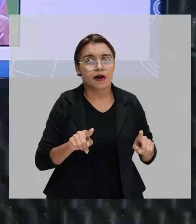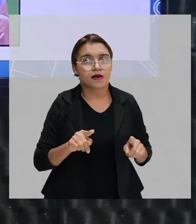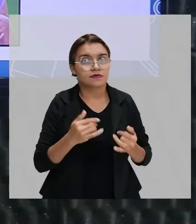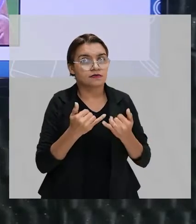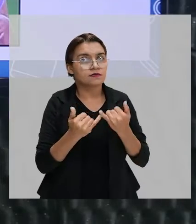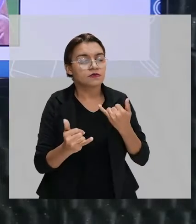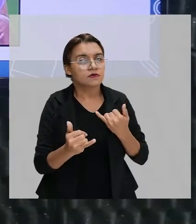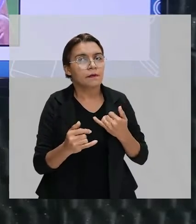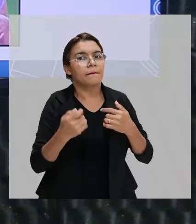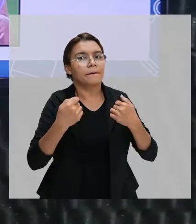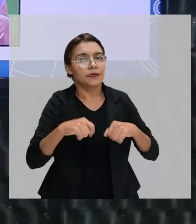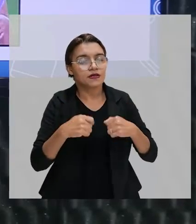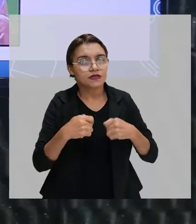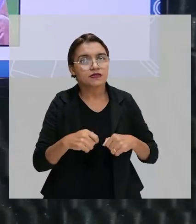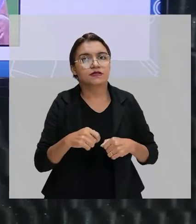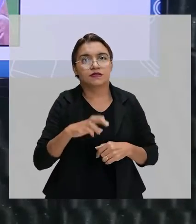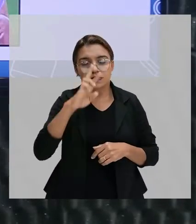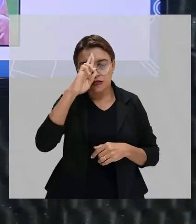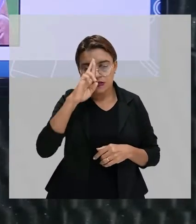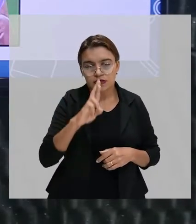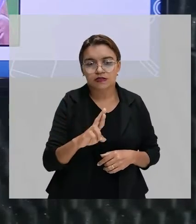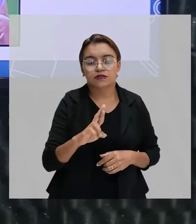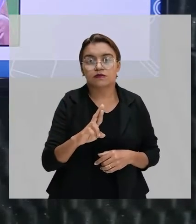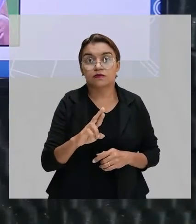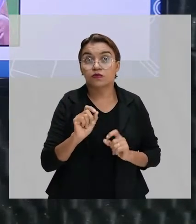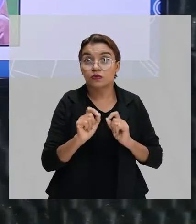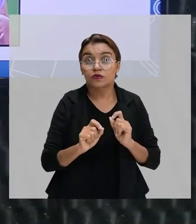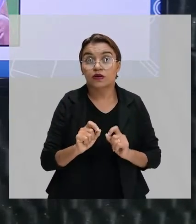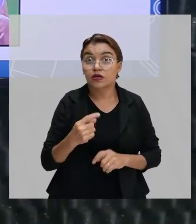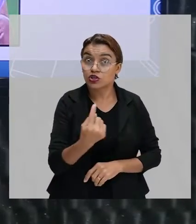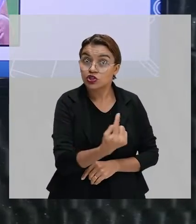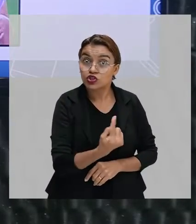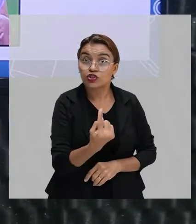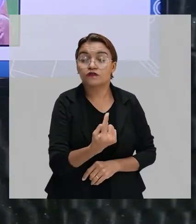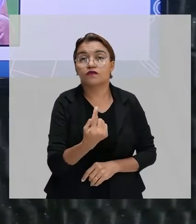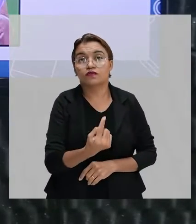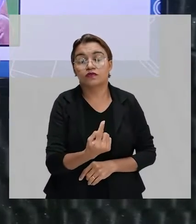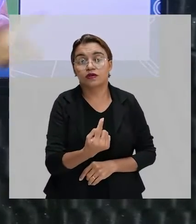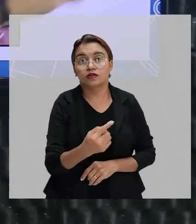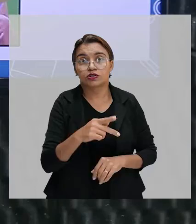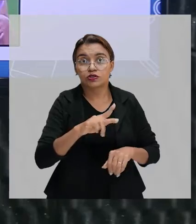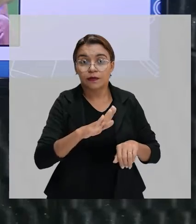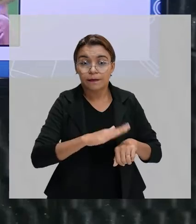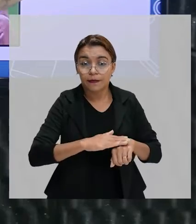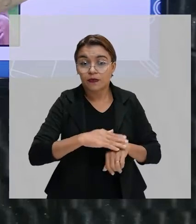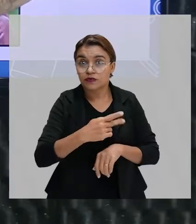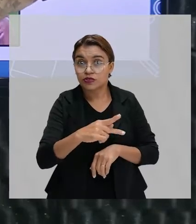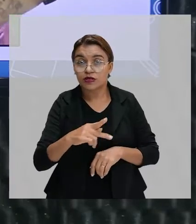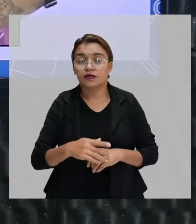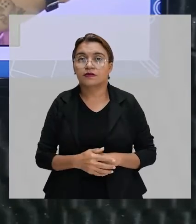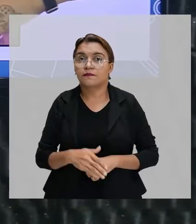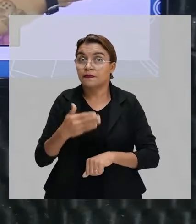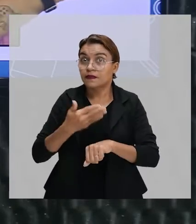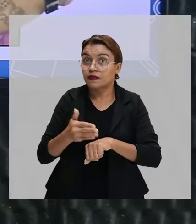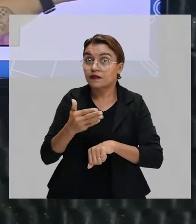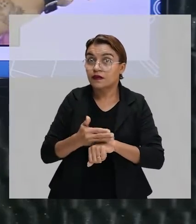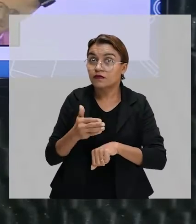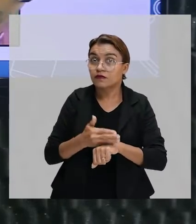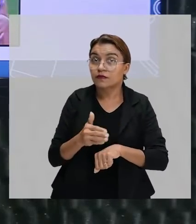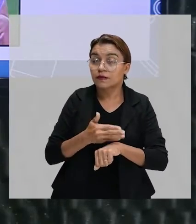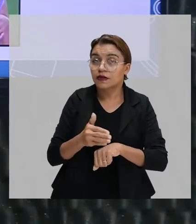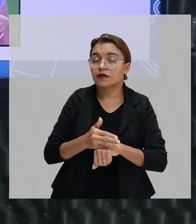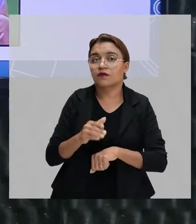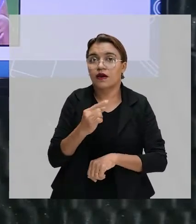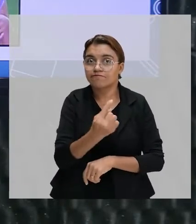toda a semelhança deve ser respeitado o princípio da individualidade esse treinamento ele tem que ser individualizado